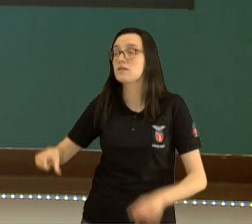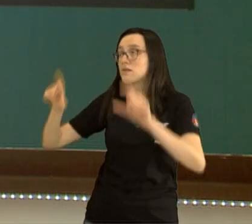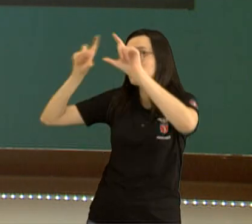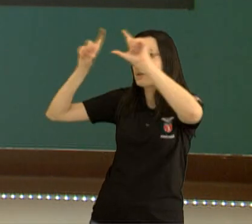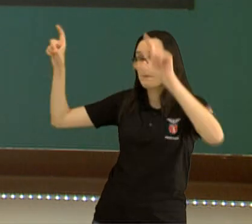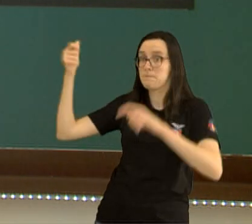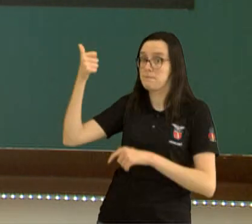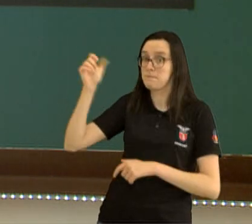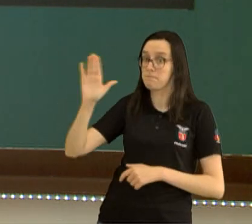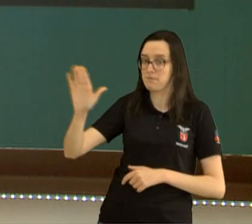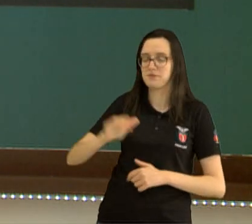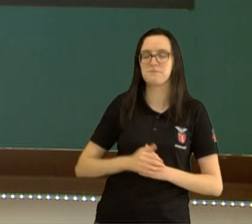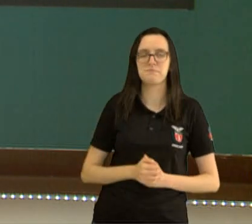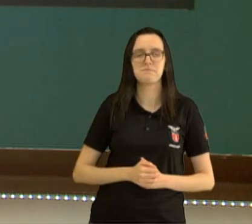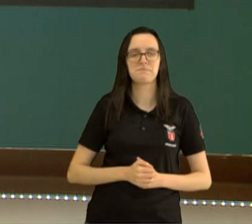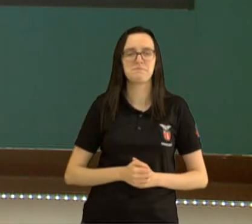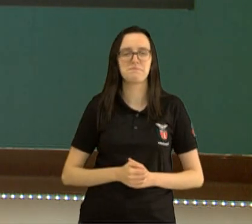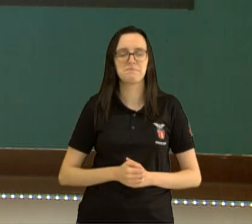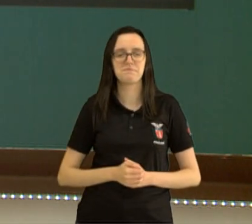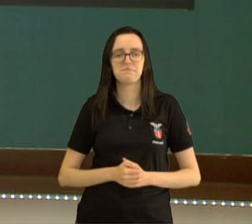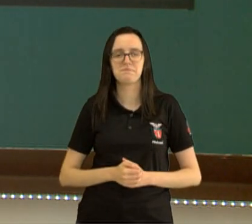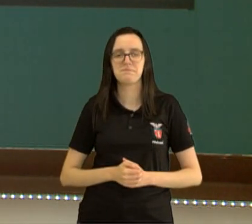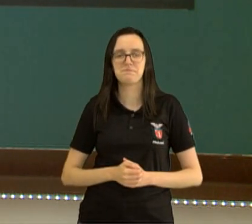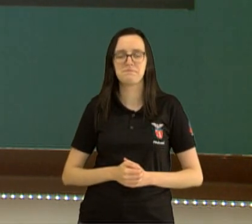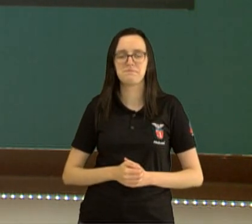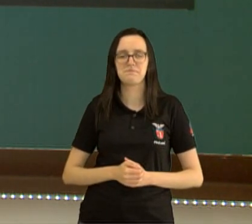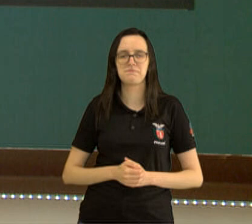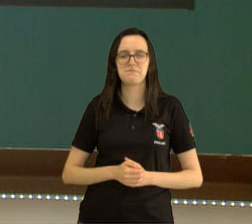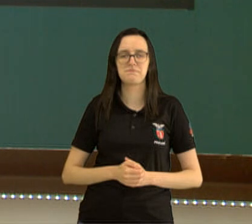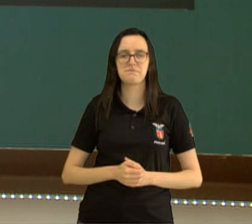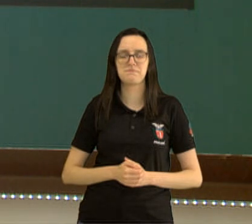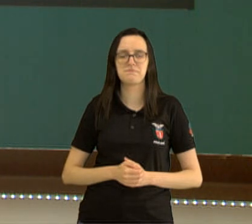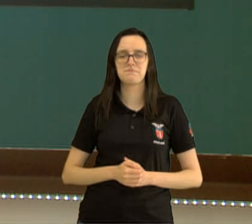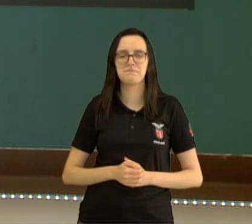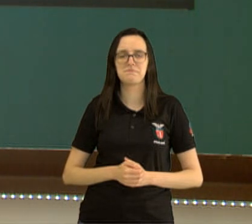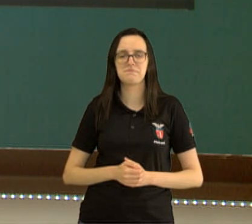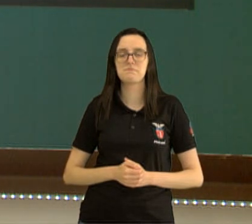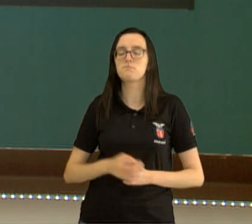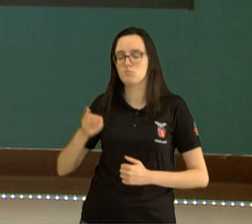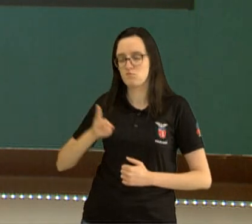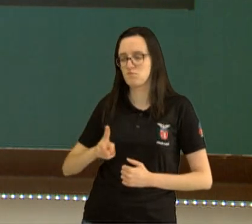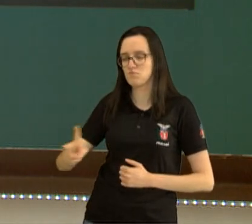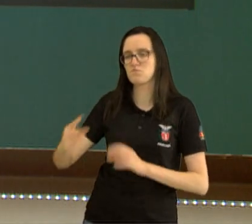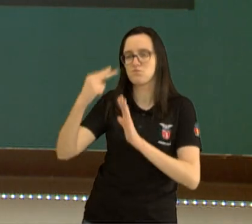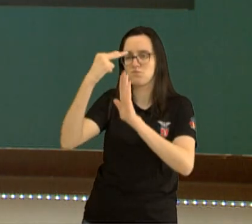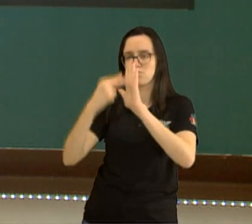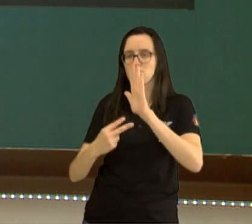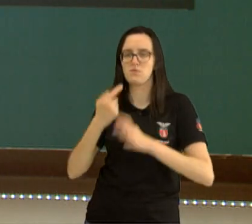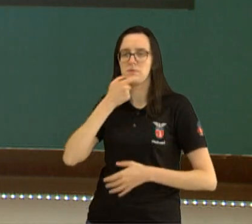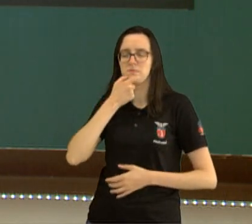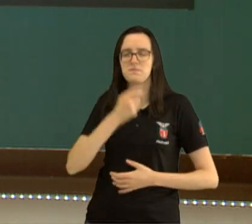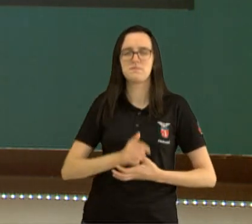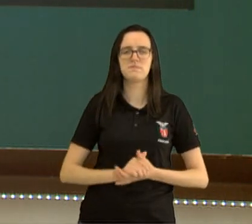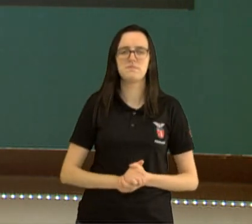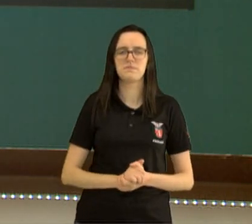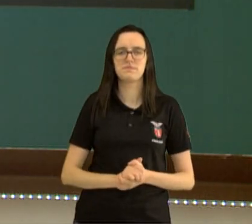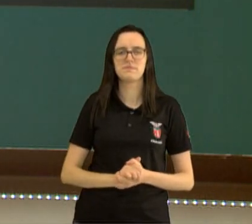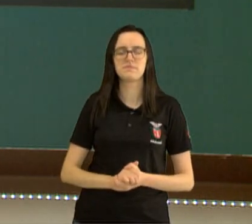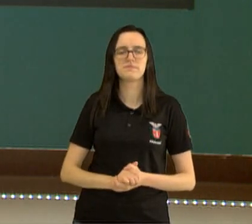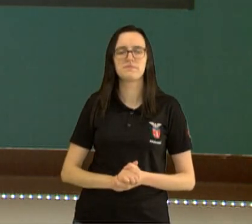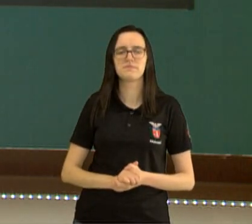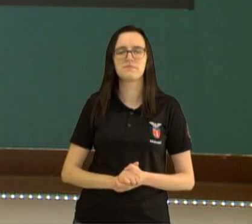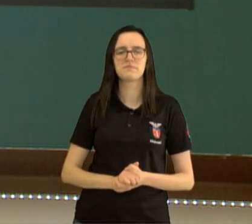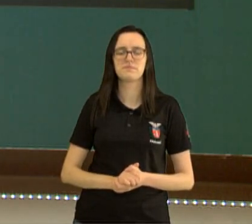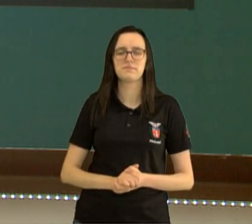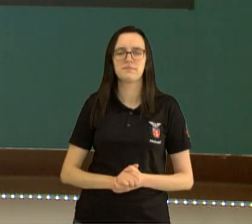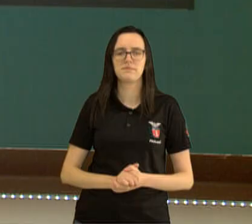part. Essa daqui é a primeira parte do texto, ok? Finally, on my last day, I rented a car and